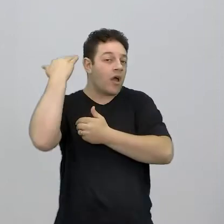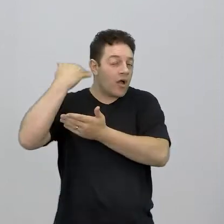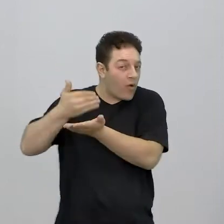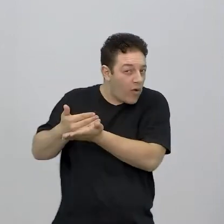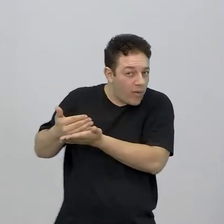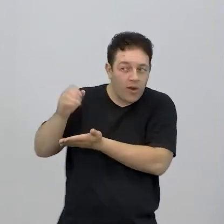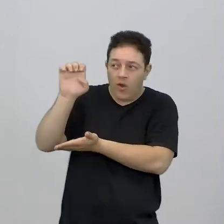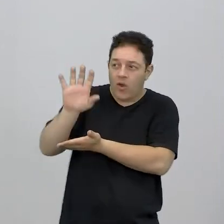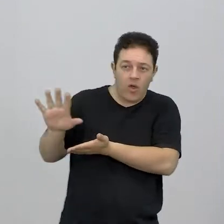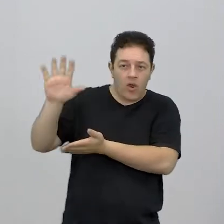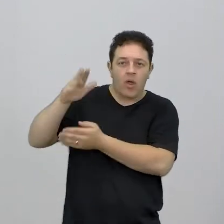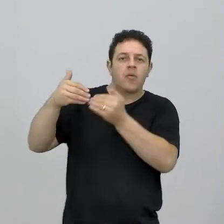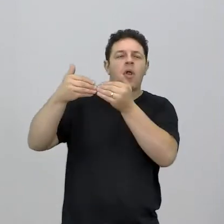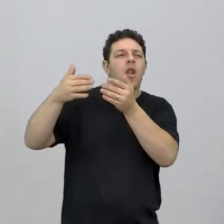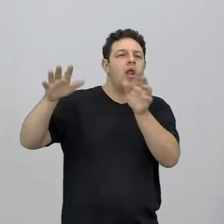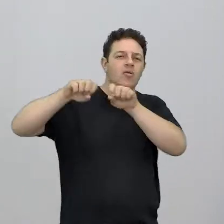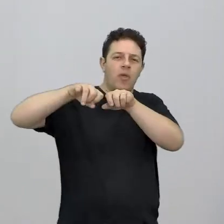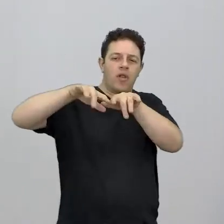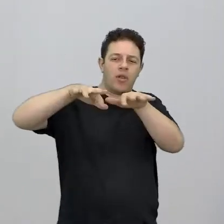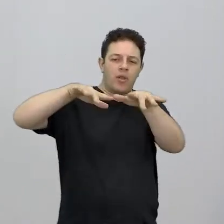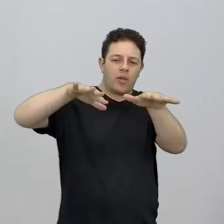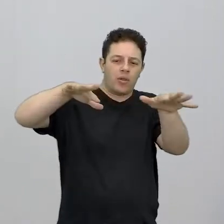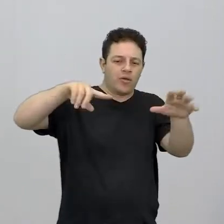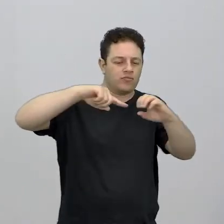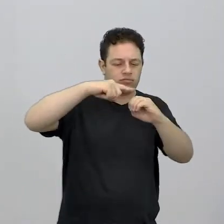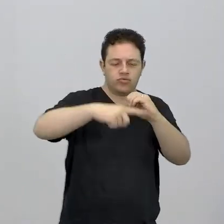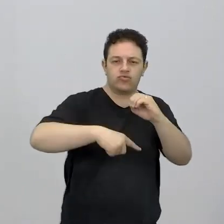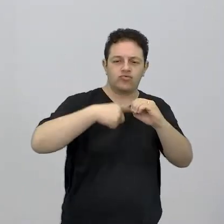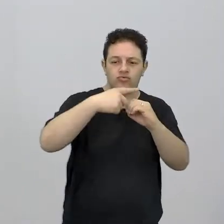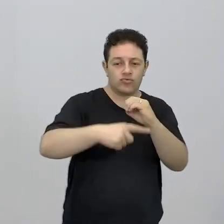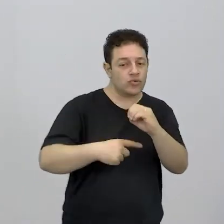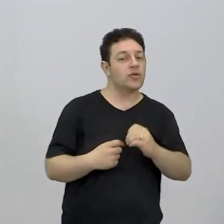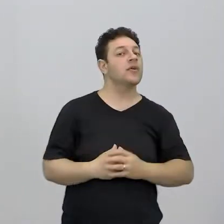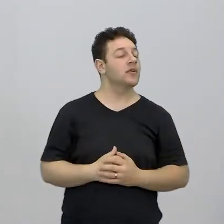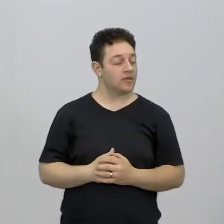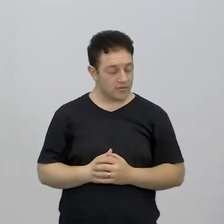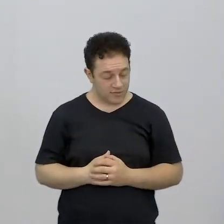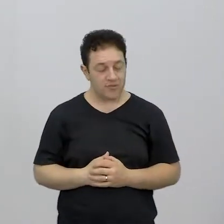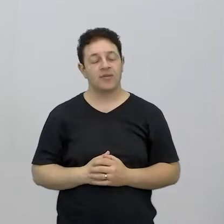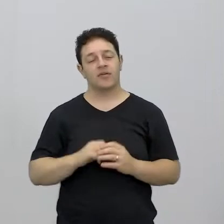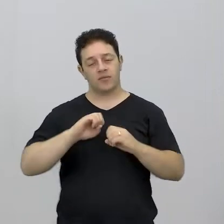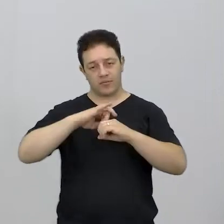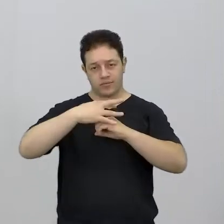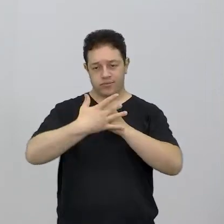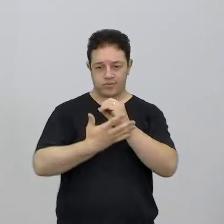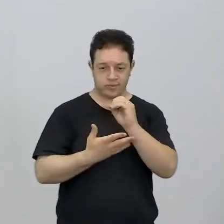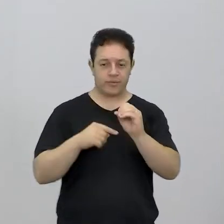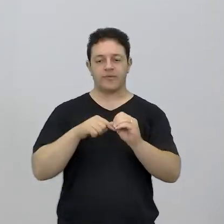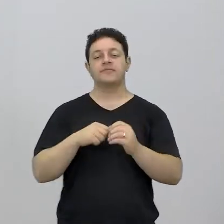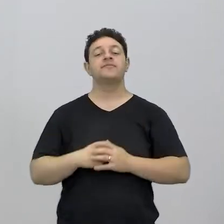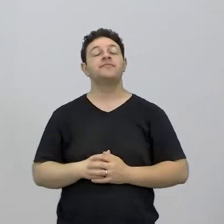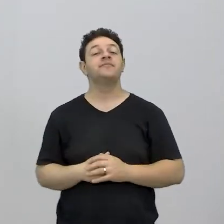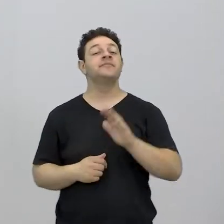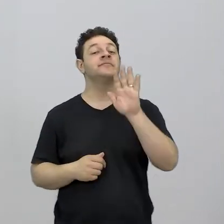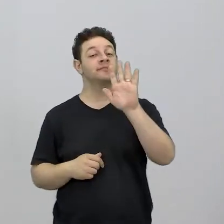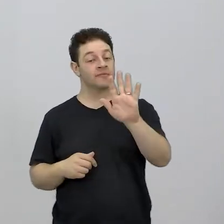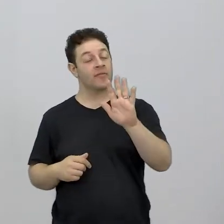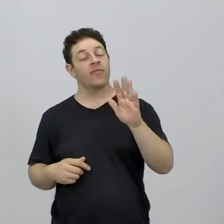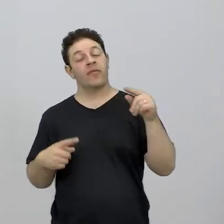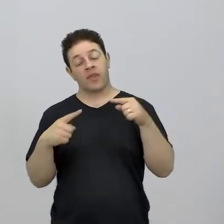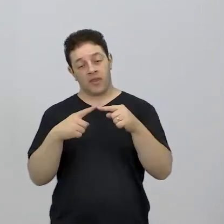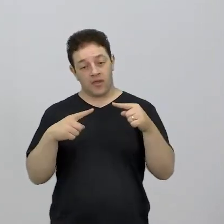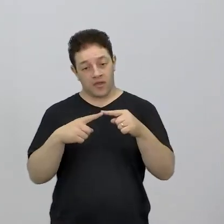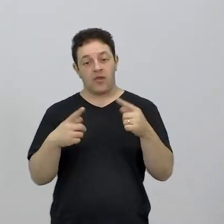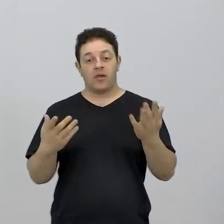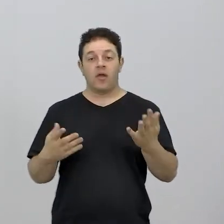partir da Europa, e se alastraram para o resto do mundo, né? Desse mundo globalizado. E justamente,